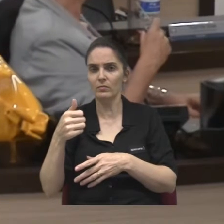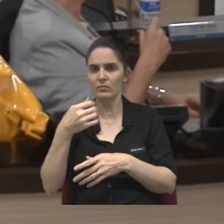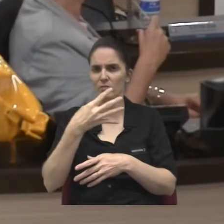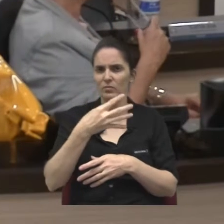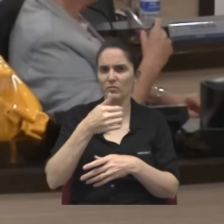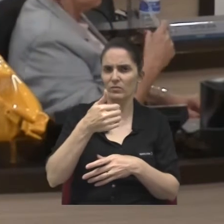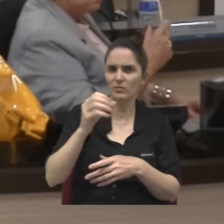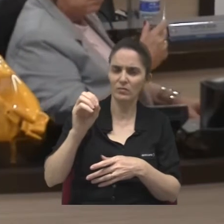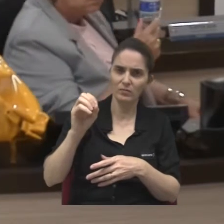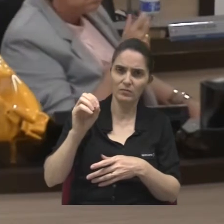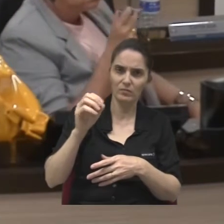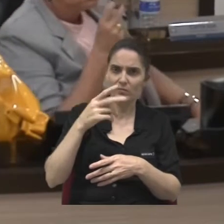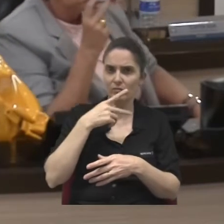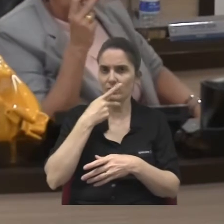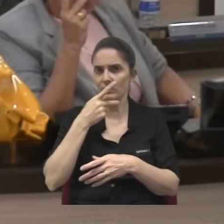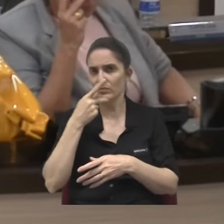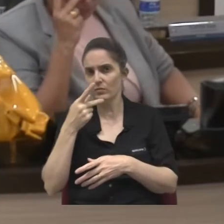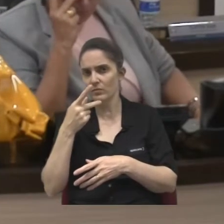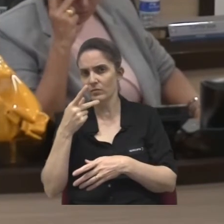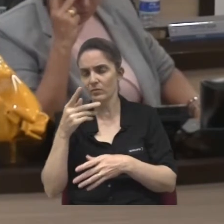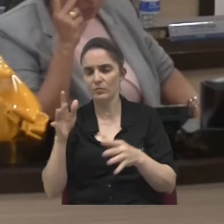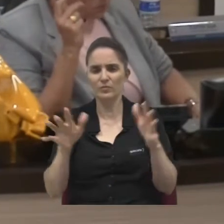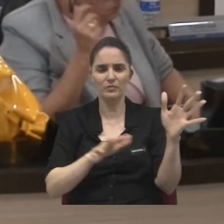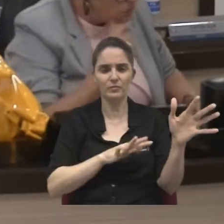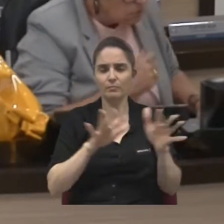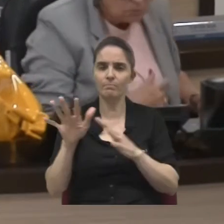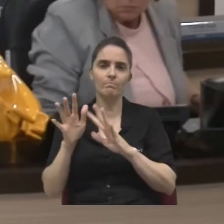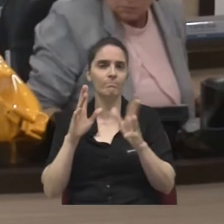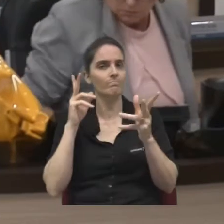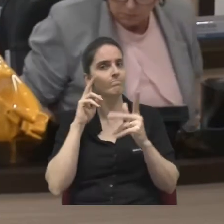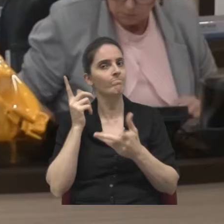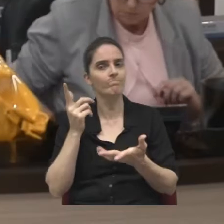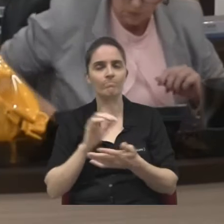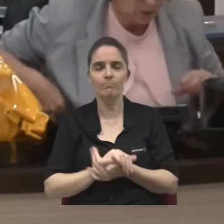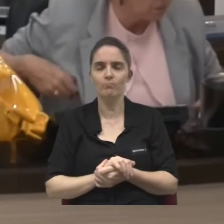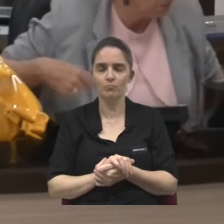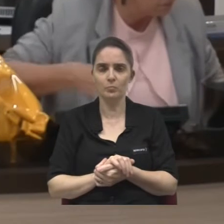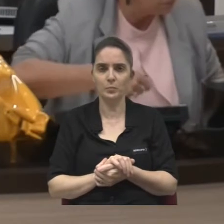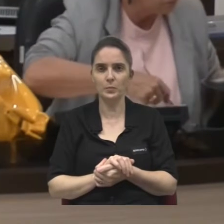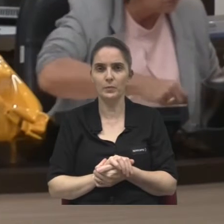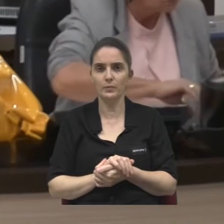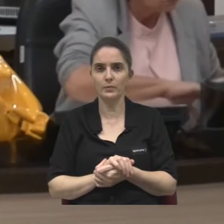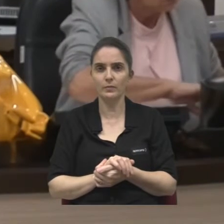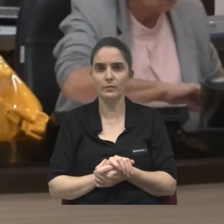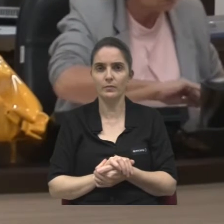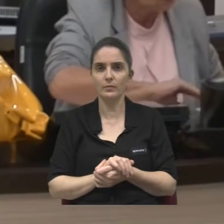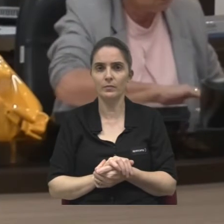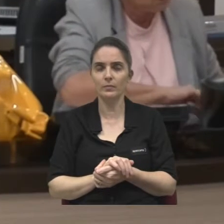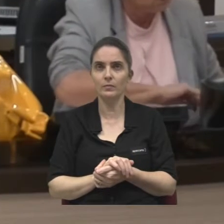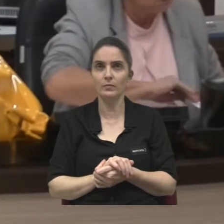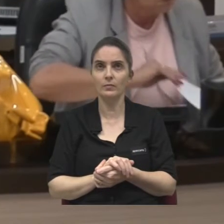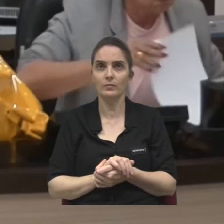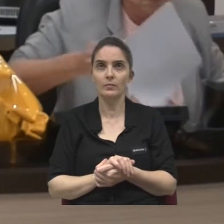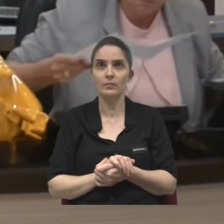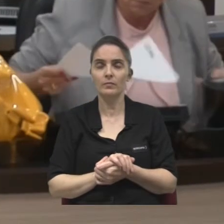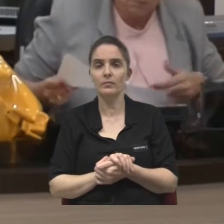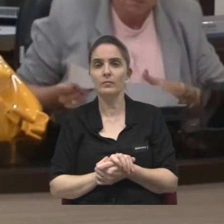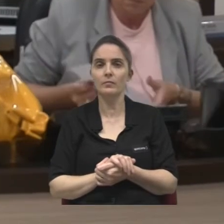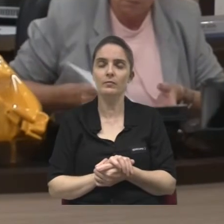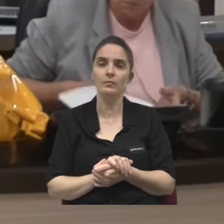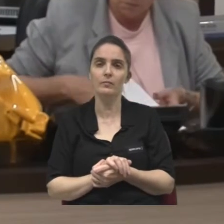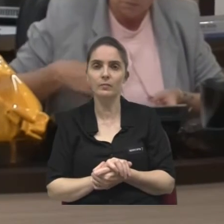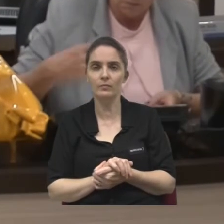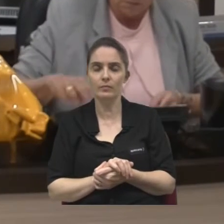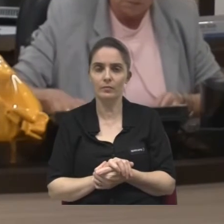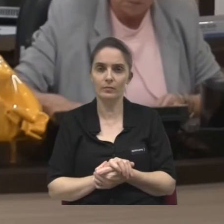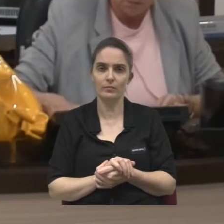diz respeito acerca da existência de espaço para acolhimento ou encaminhamento de animais de rua em nosso município.